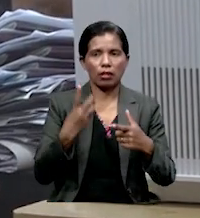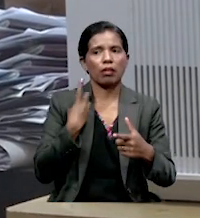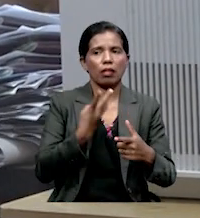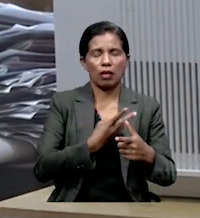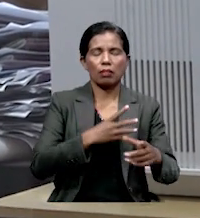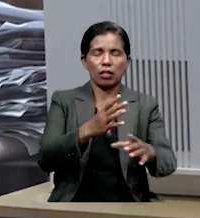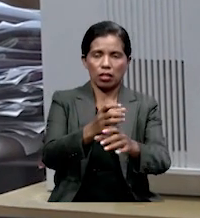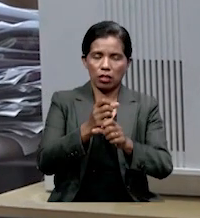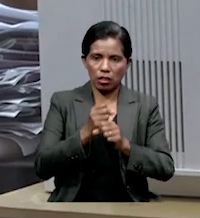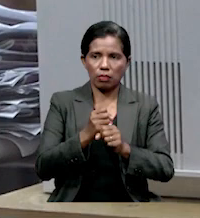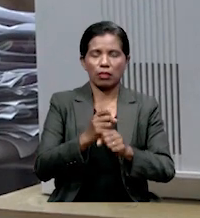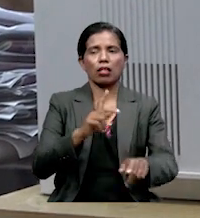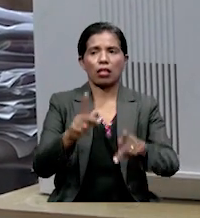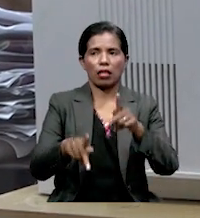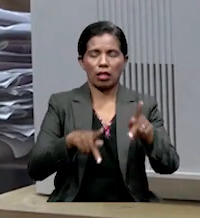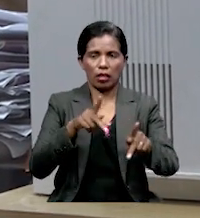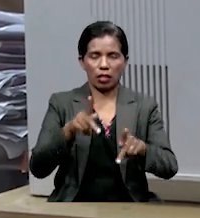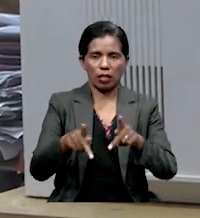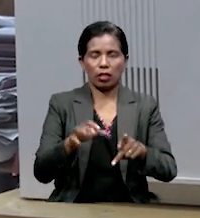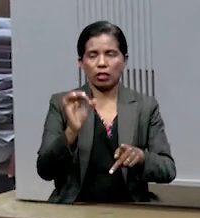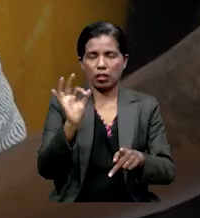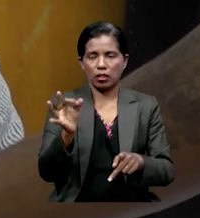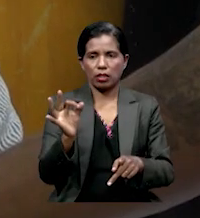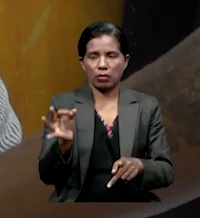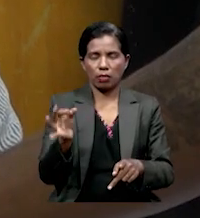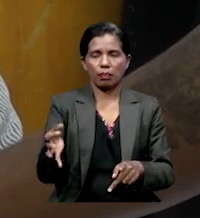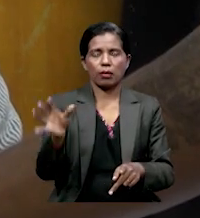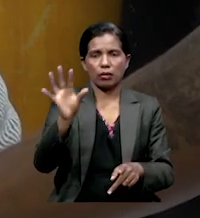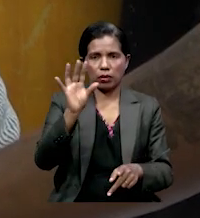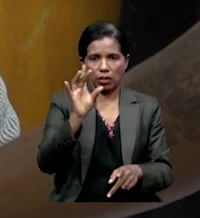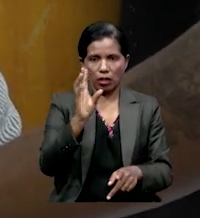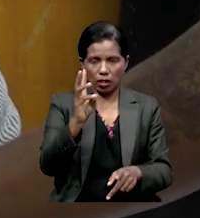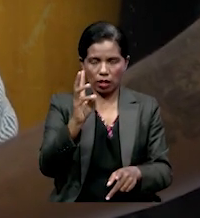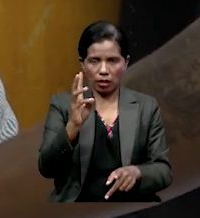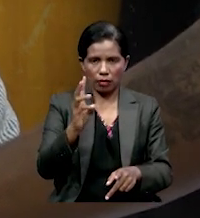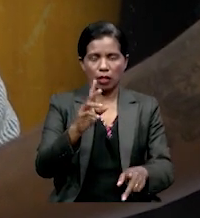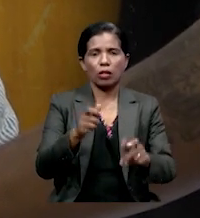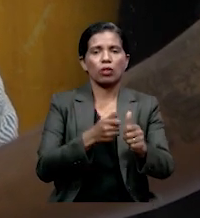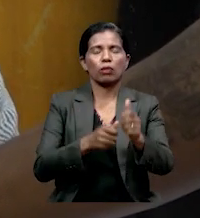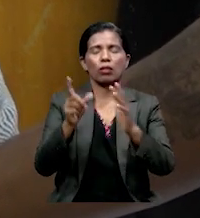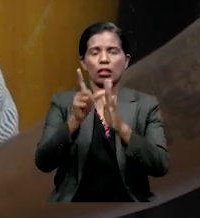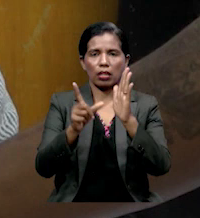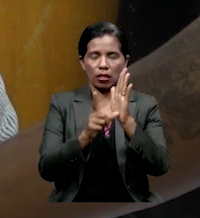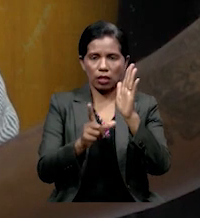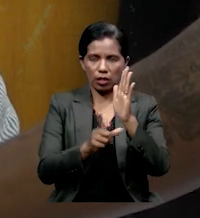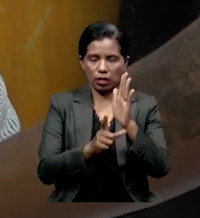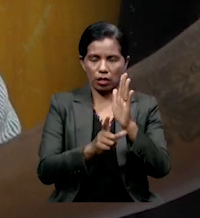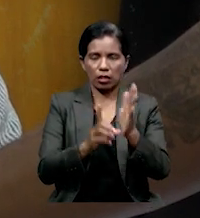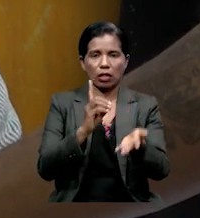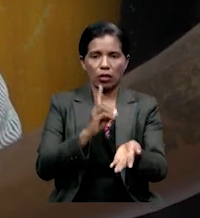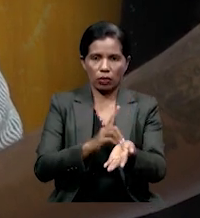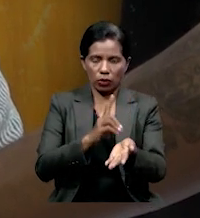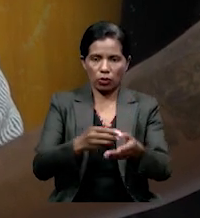simo quase 90 e tal pacientes, neve maka tuir lista médico neve haruka maine, a